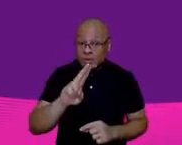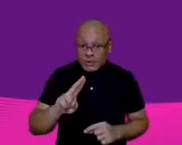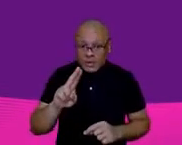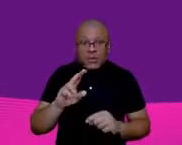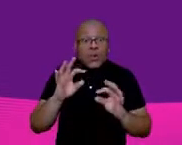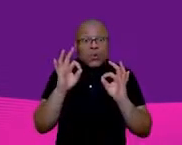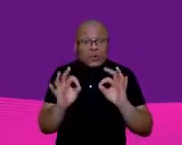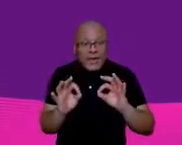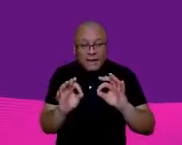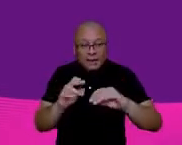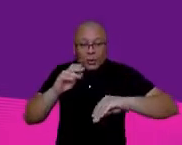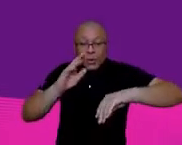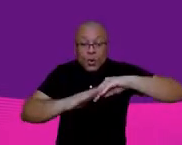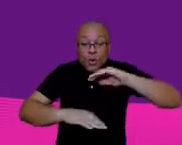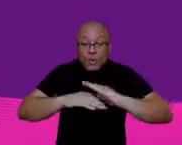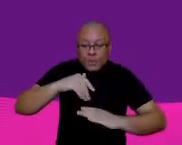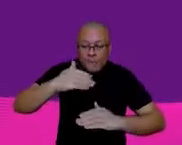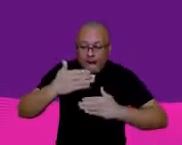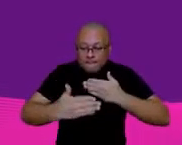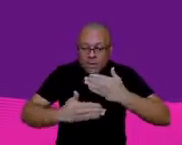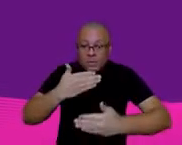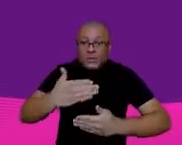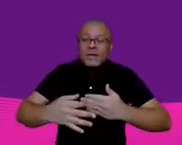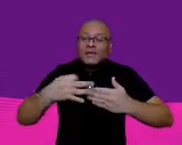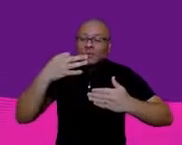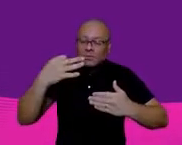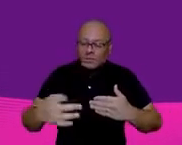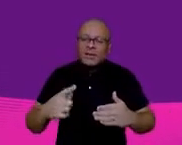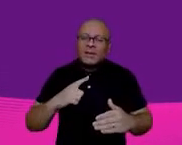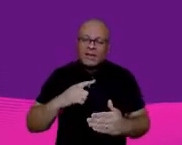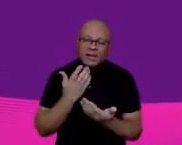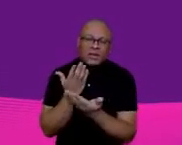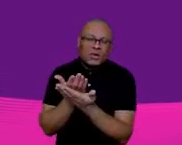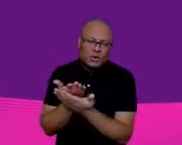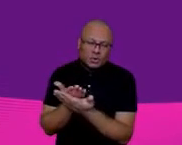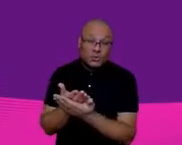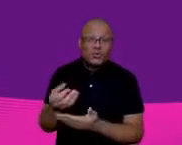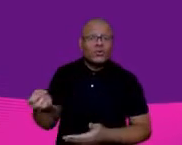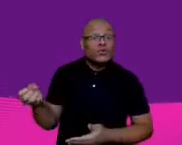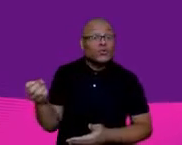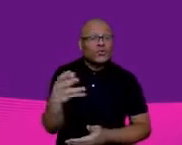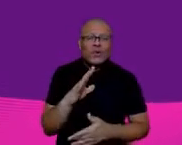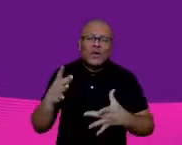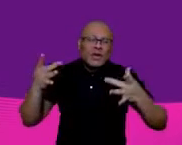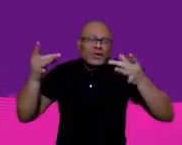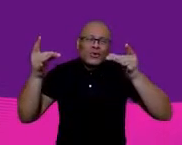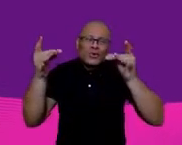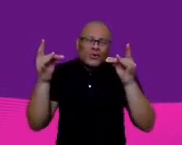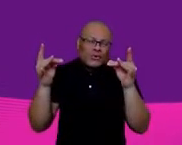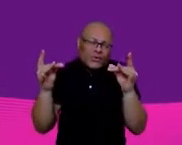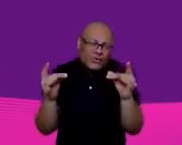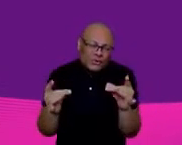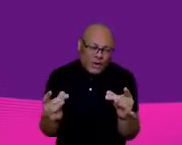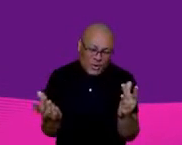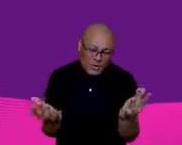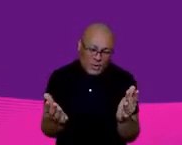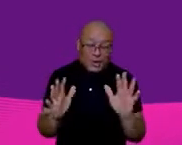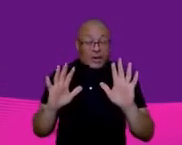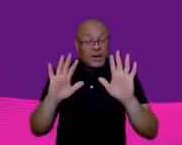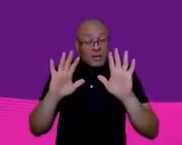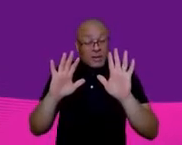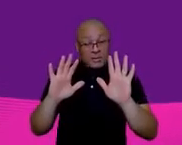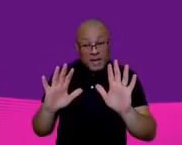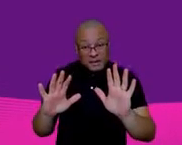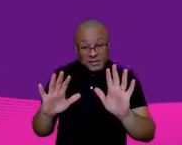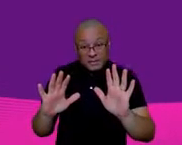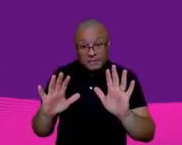adequada. Há vários estudos saindo agora, e eu não vou me detalhar, mas